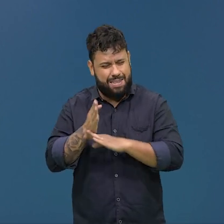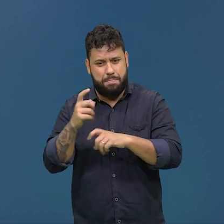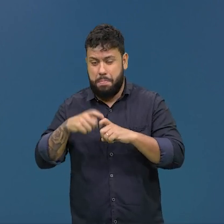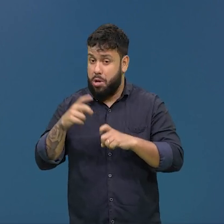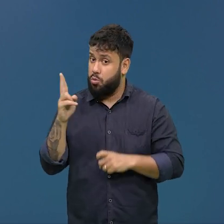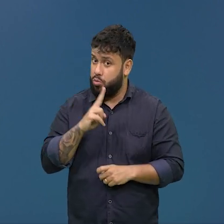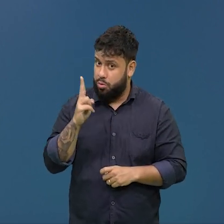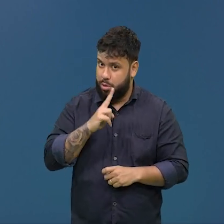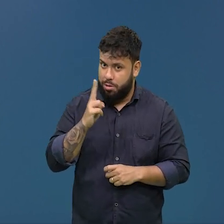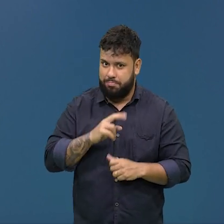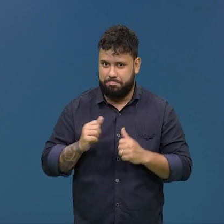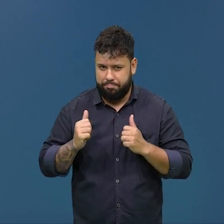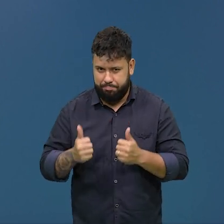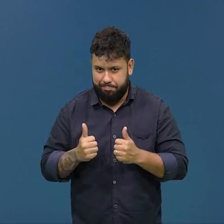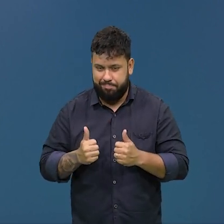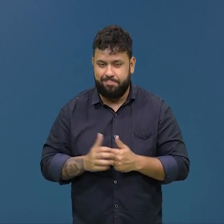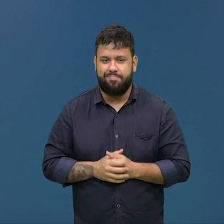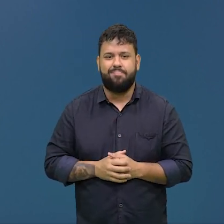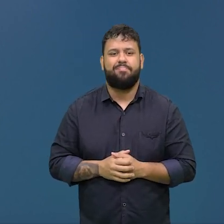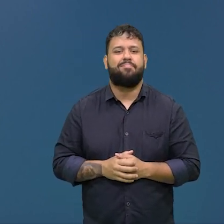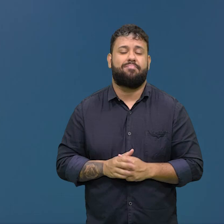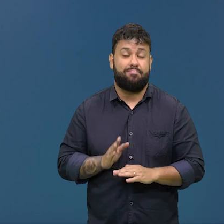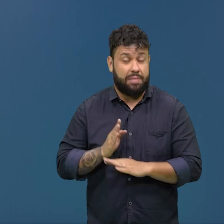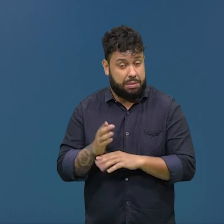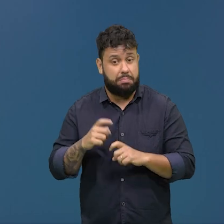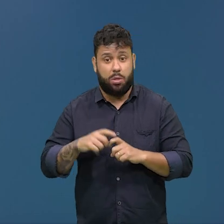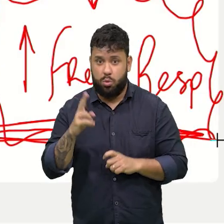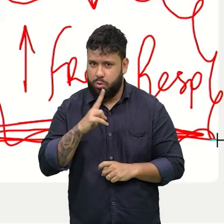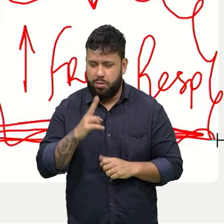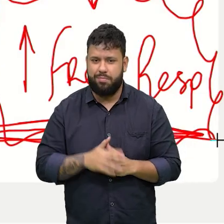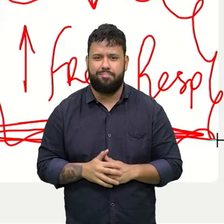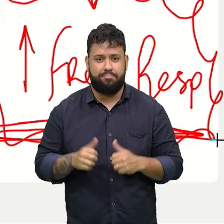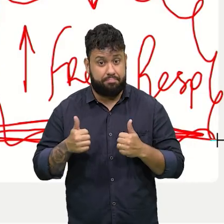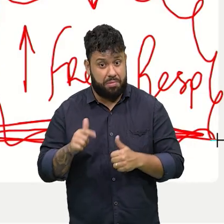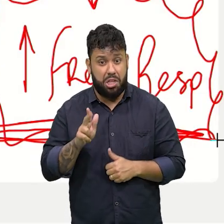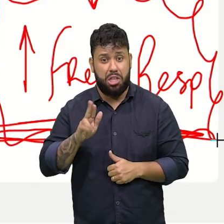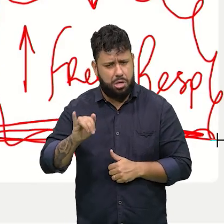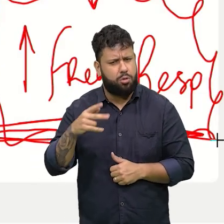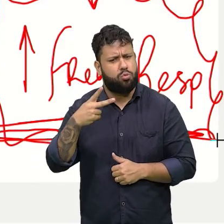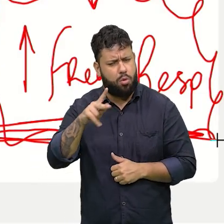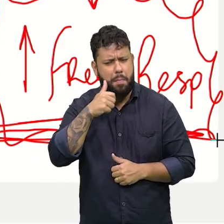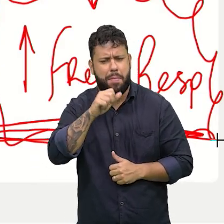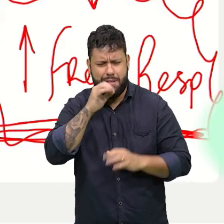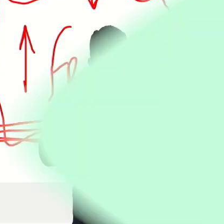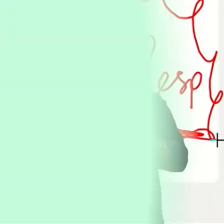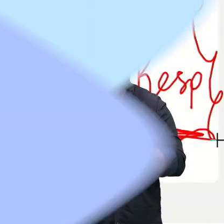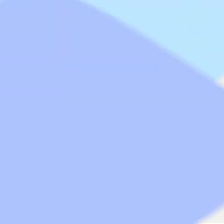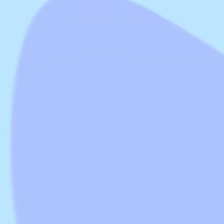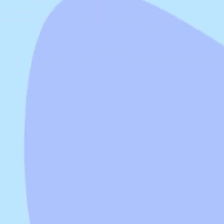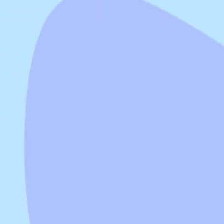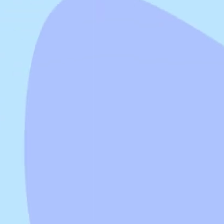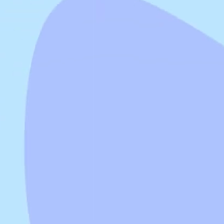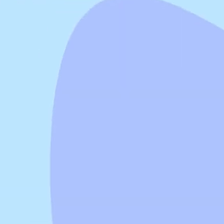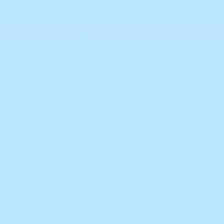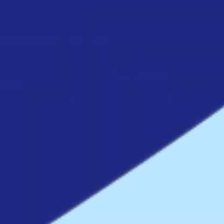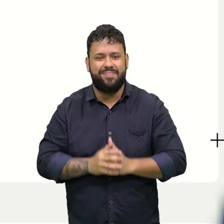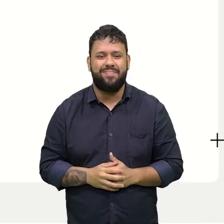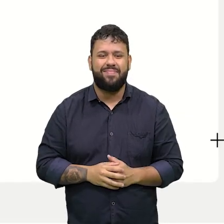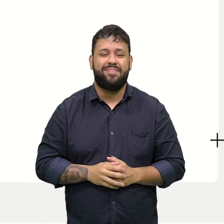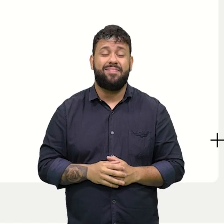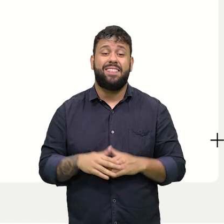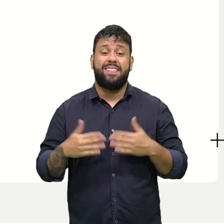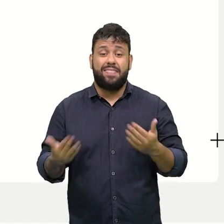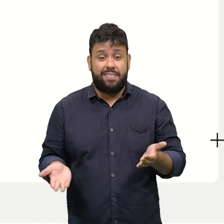médico imediatamente, ok, gente? Ir ao médico imediatamente. Então, Gui, sua mãe tá certa, escute sua mãe, cara.